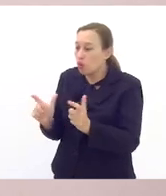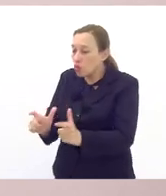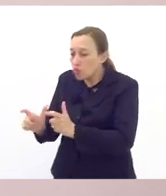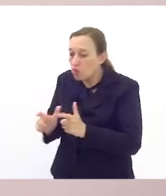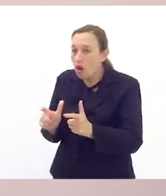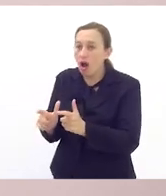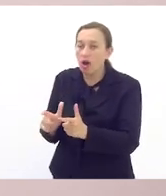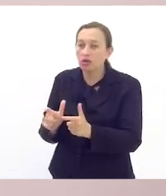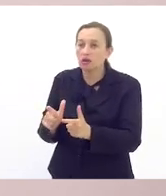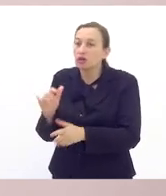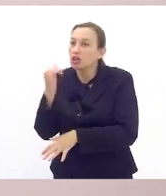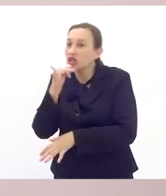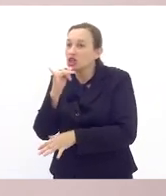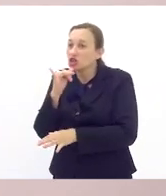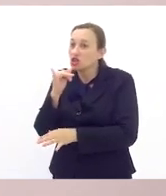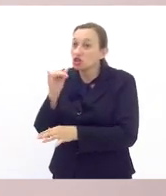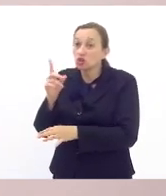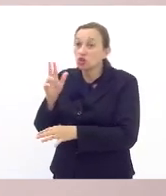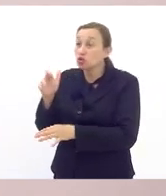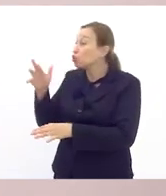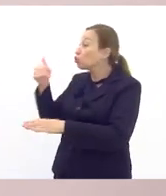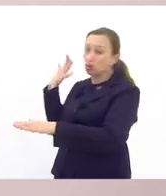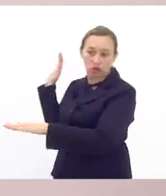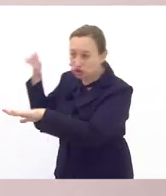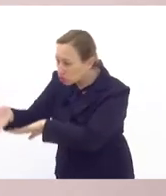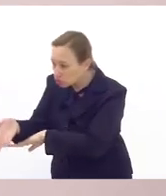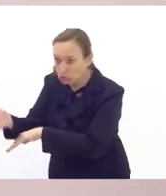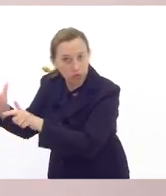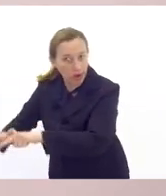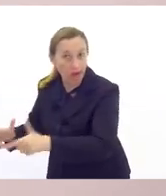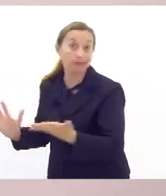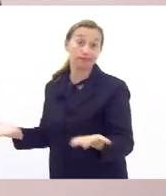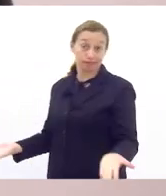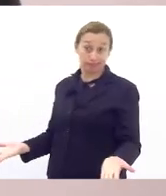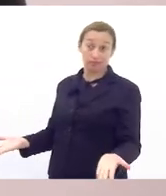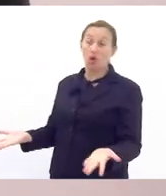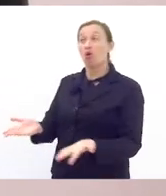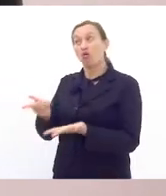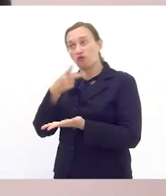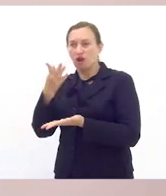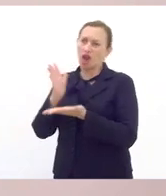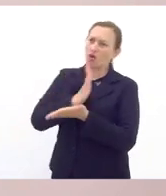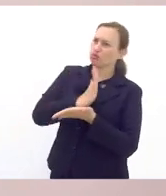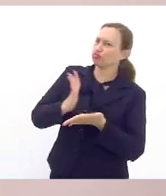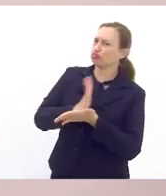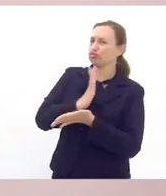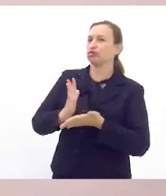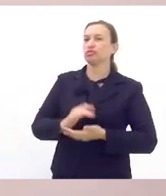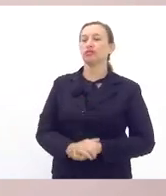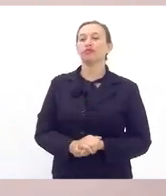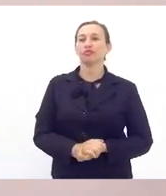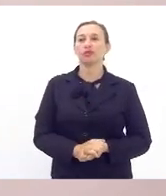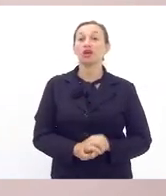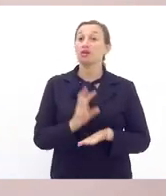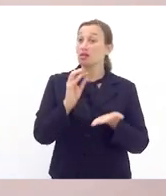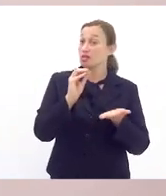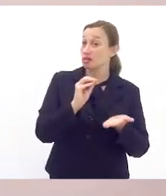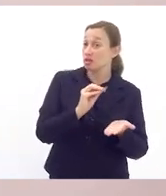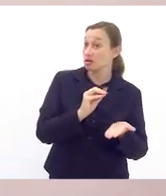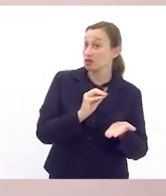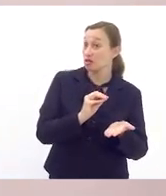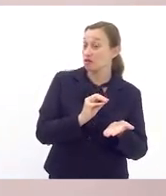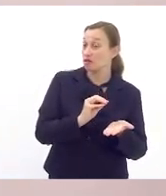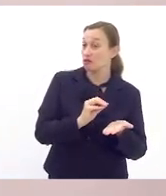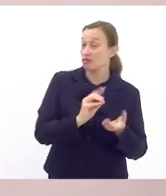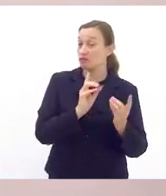onde a energia ainda não chegou eu vou citar alguns aqui essa falta de pontos